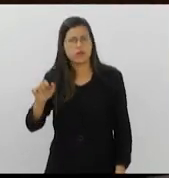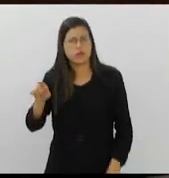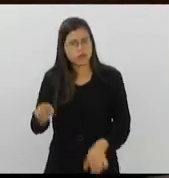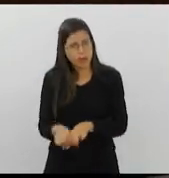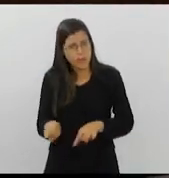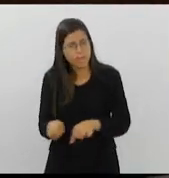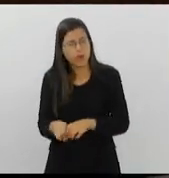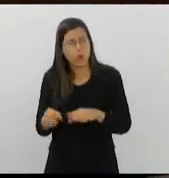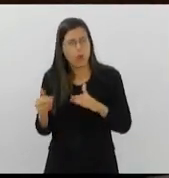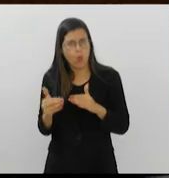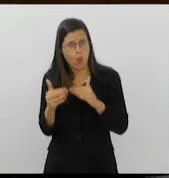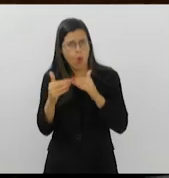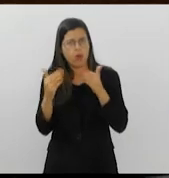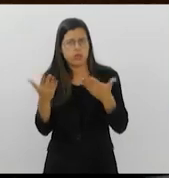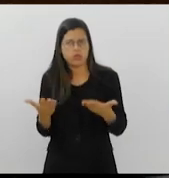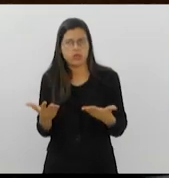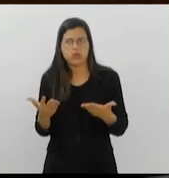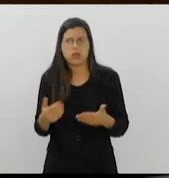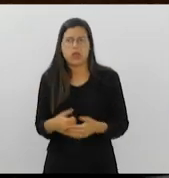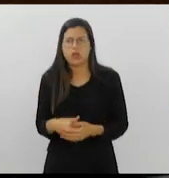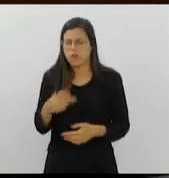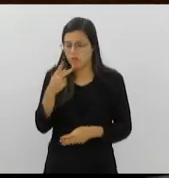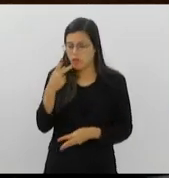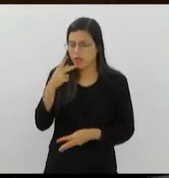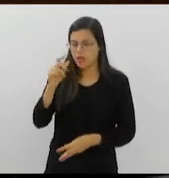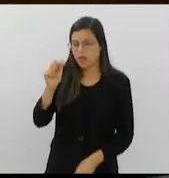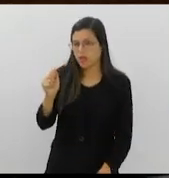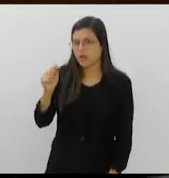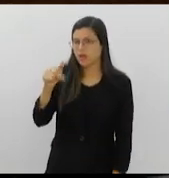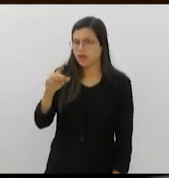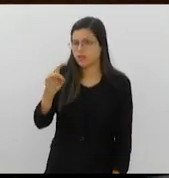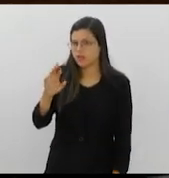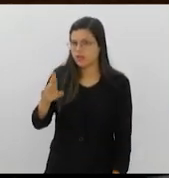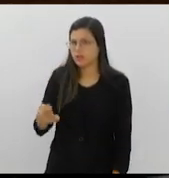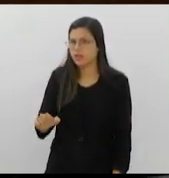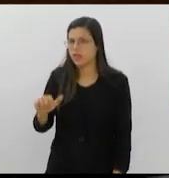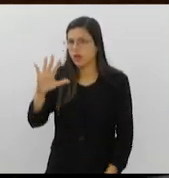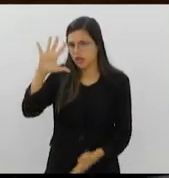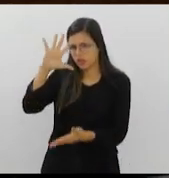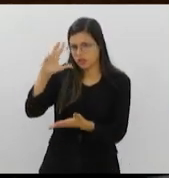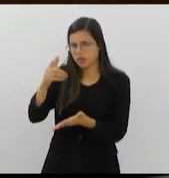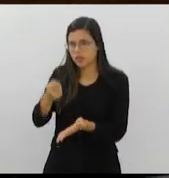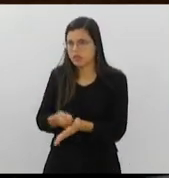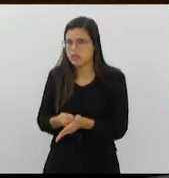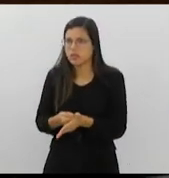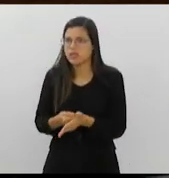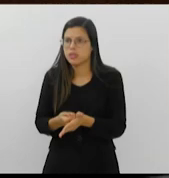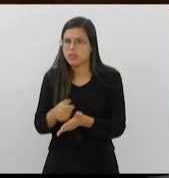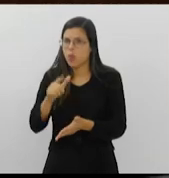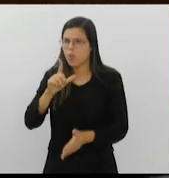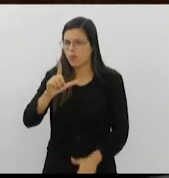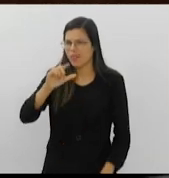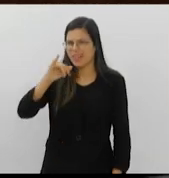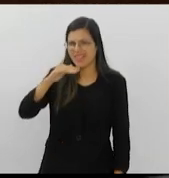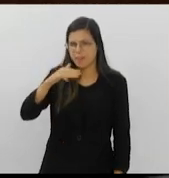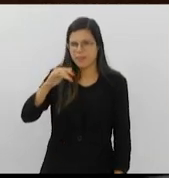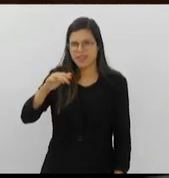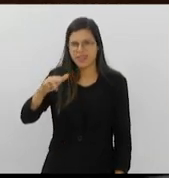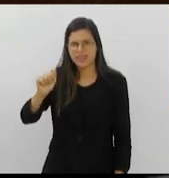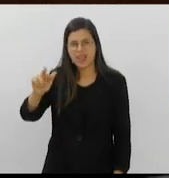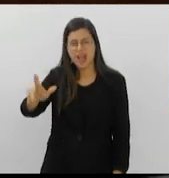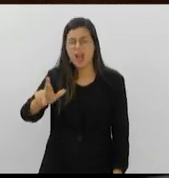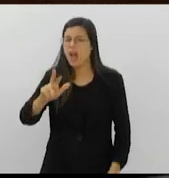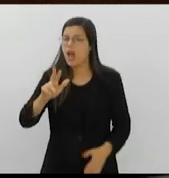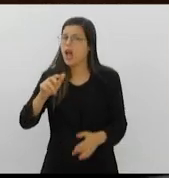é também sensível, através de liminar, eu falei, André, a decisão através de liminar é algo precário, a gente precisa encontrar